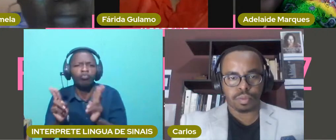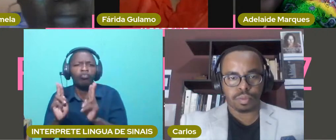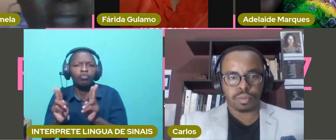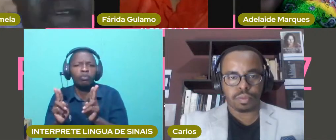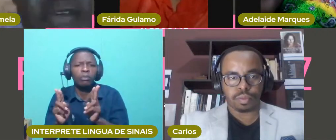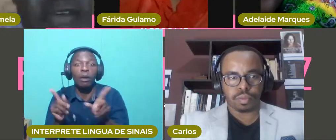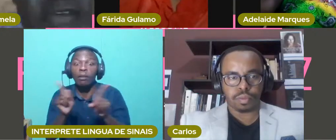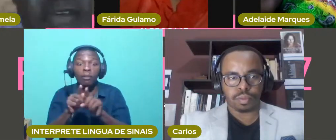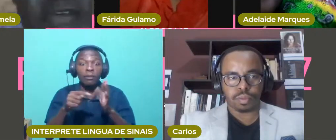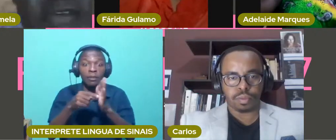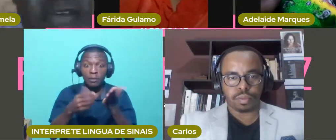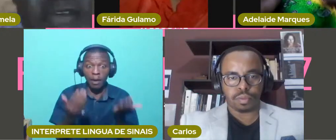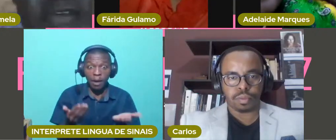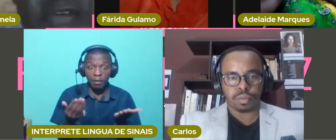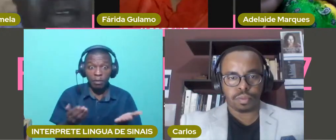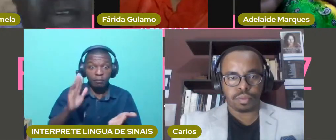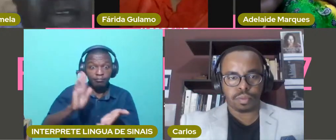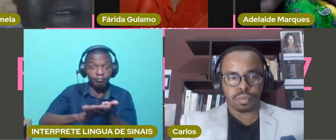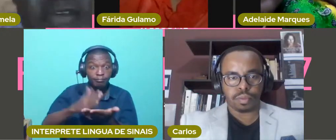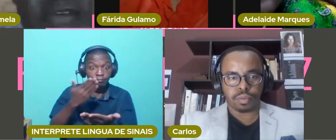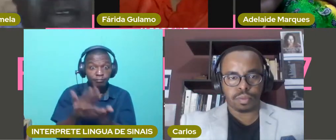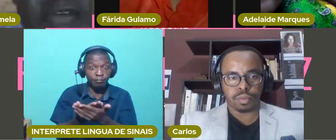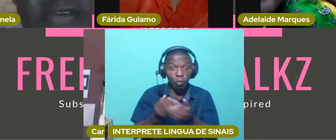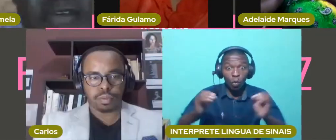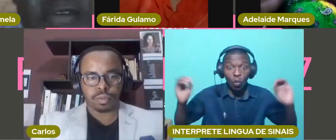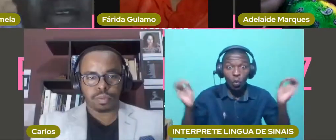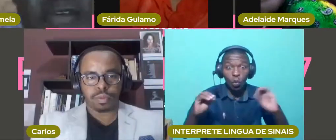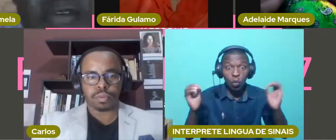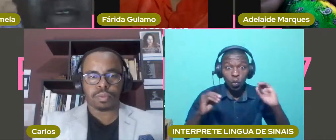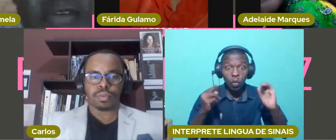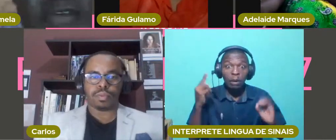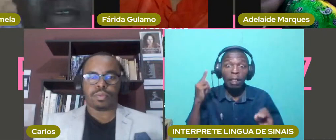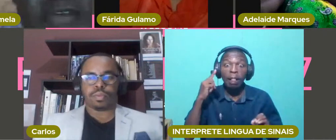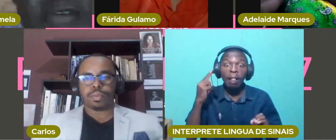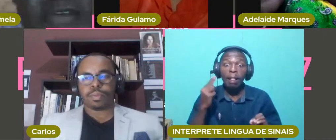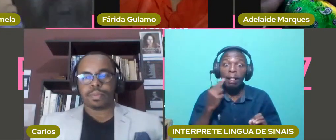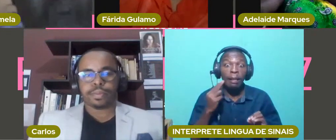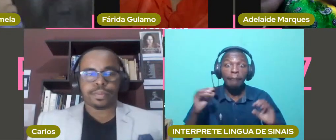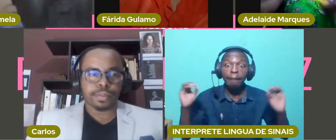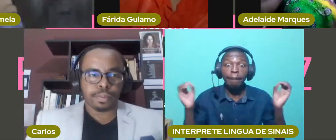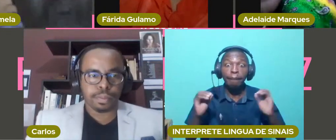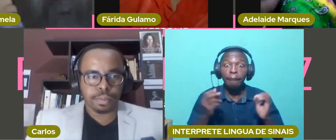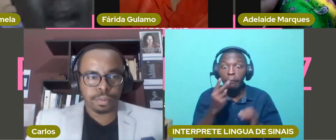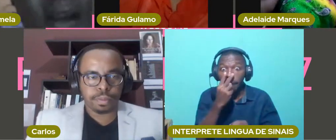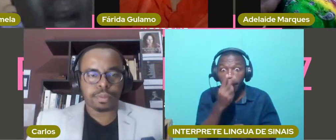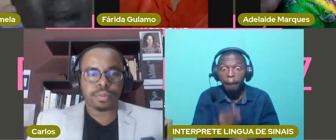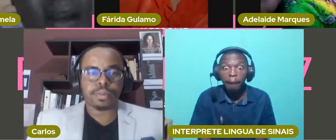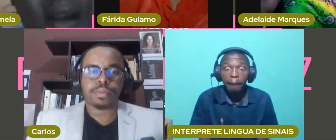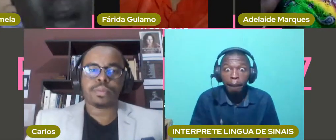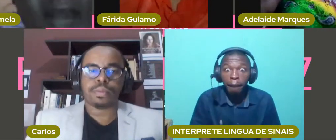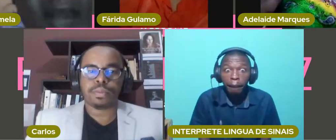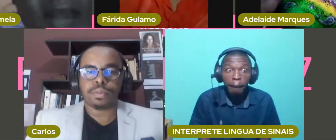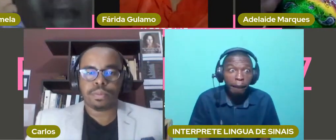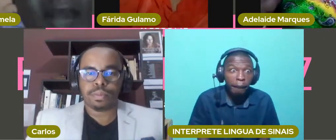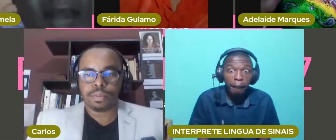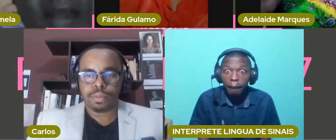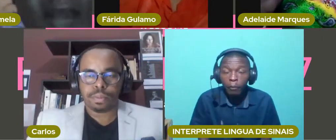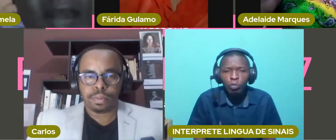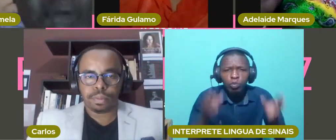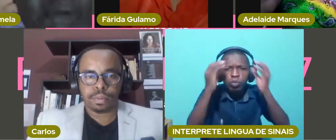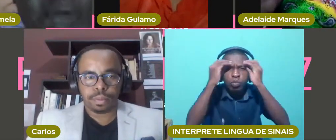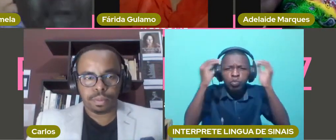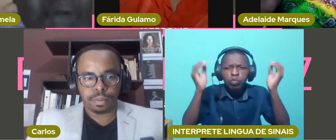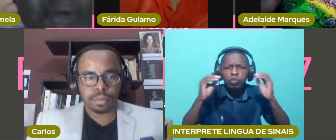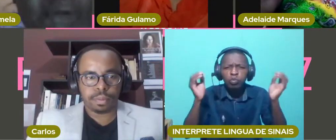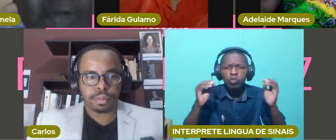nós somos pessoas com deficiência, e aquilo que nos torna vulneráveis é por verdade, é que nos impede de